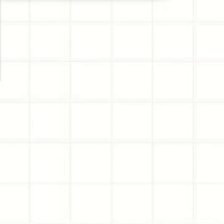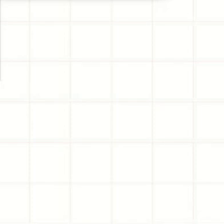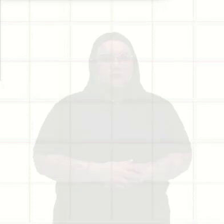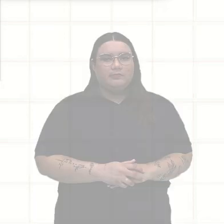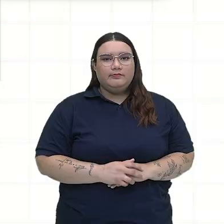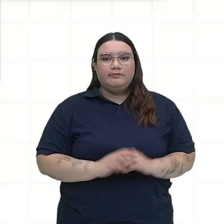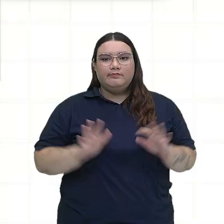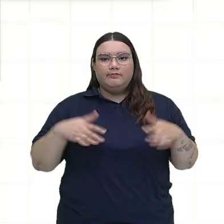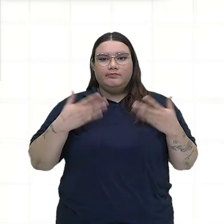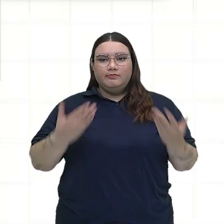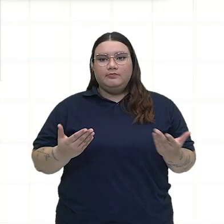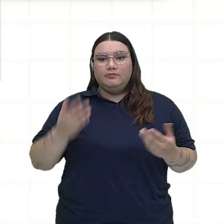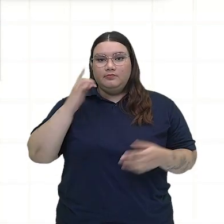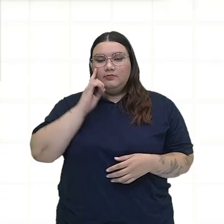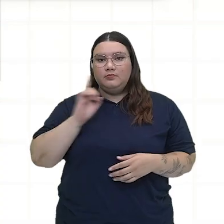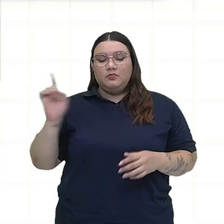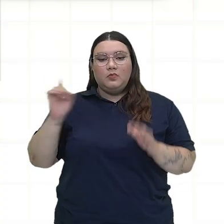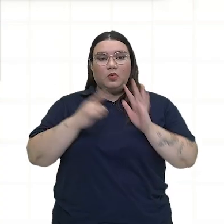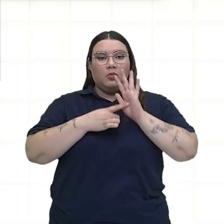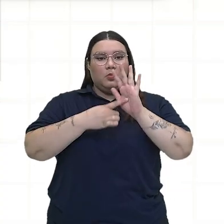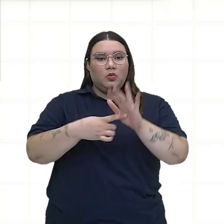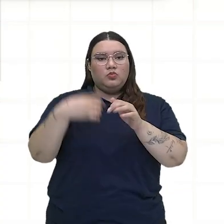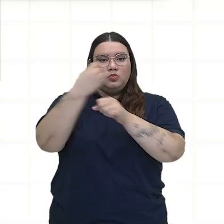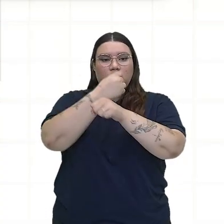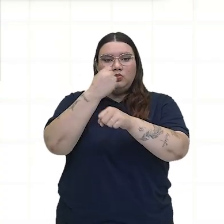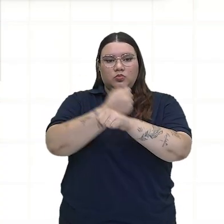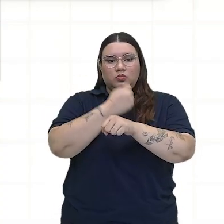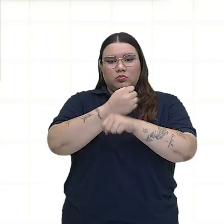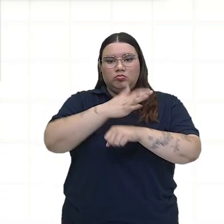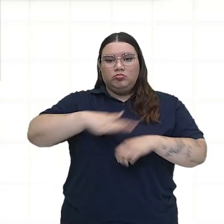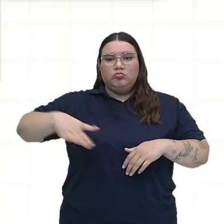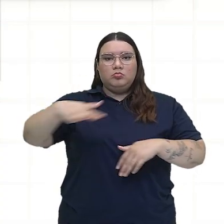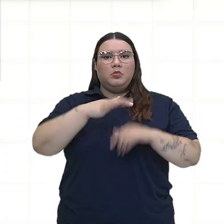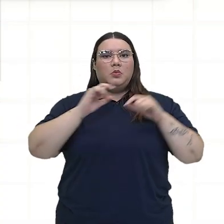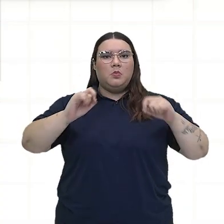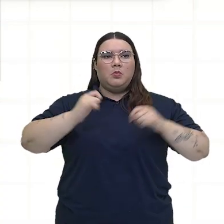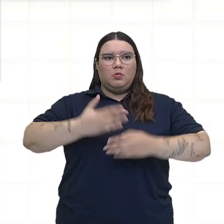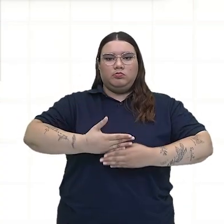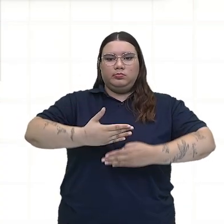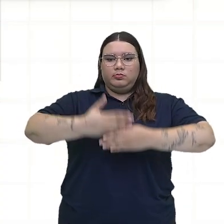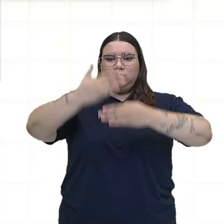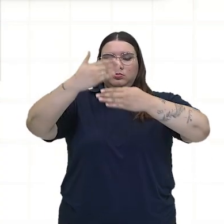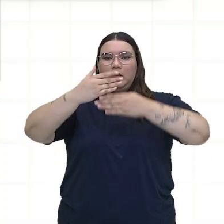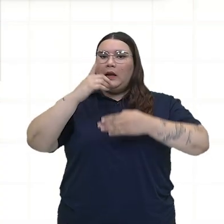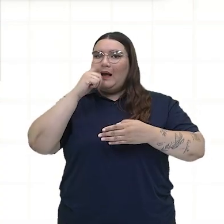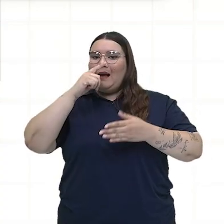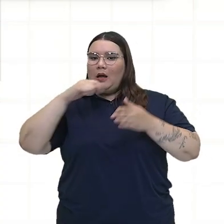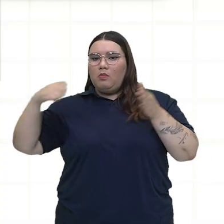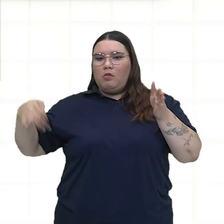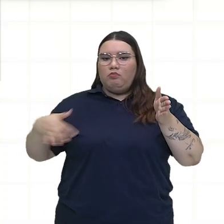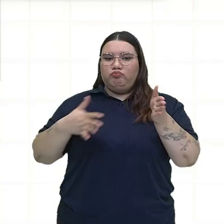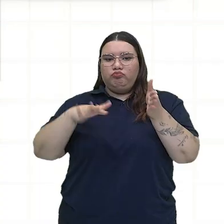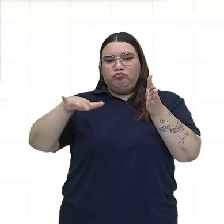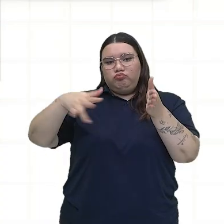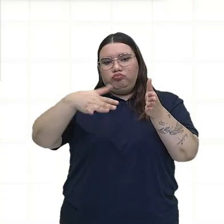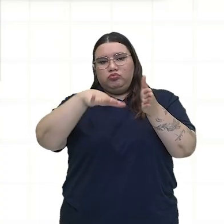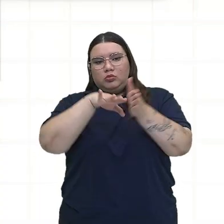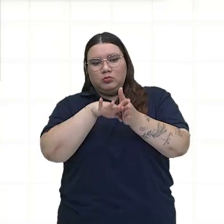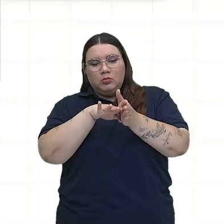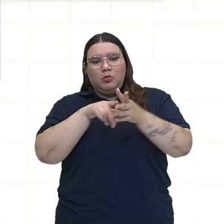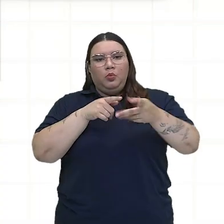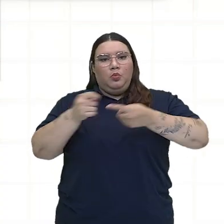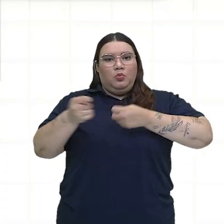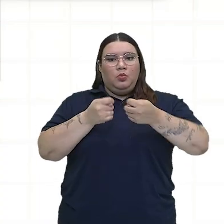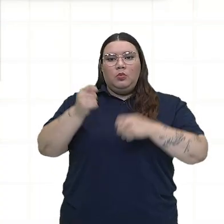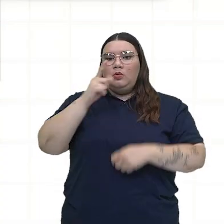a armazenar água e regular o seu fluxo para a irrigação. E aqui eu tenho dois exemplos.